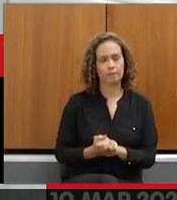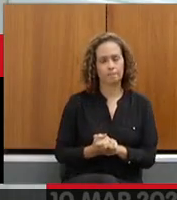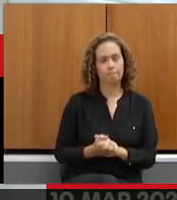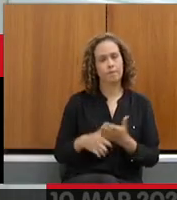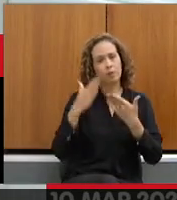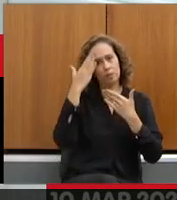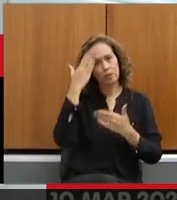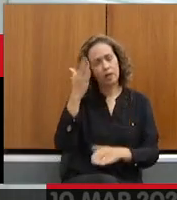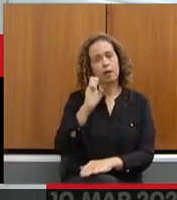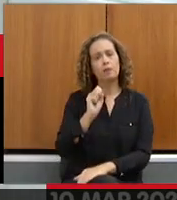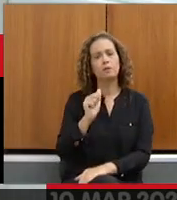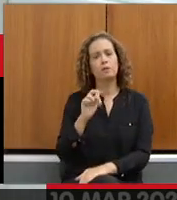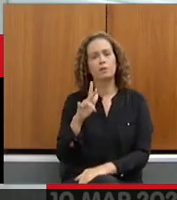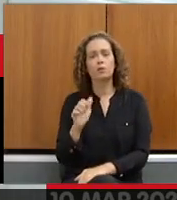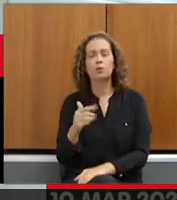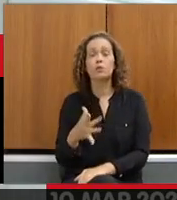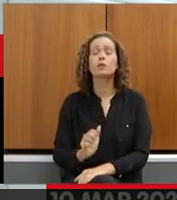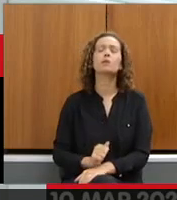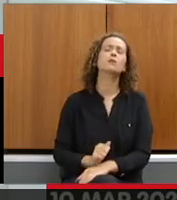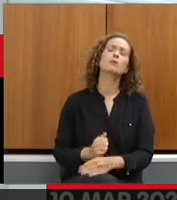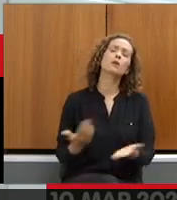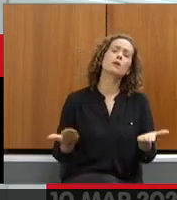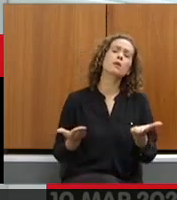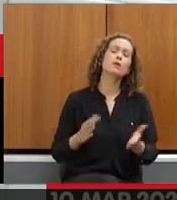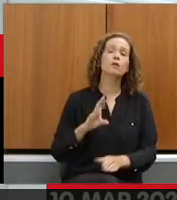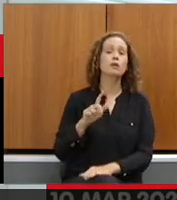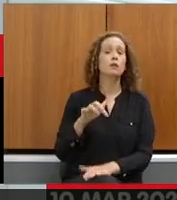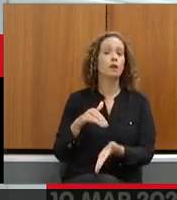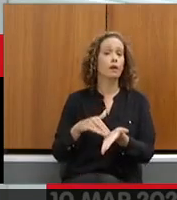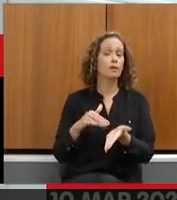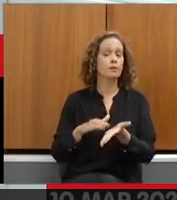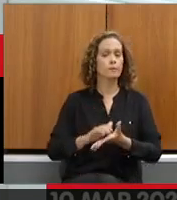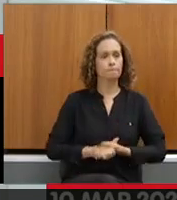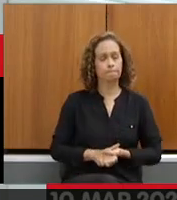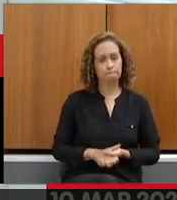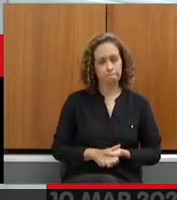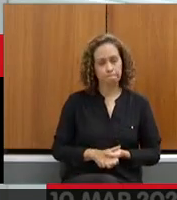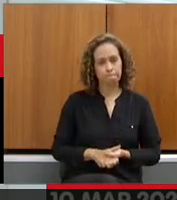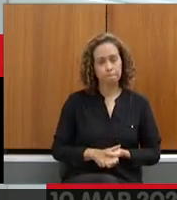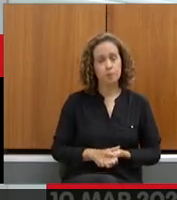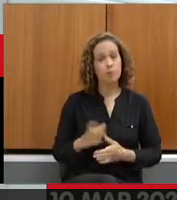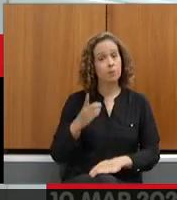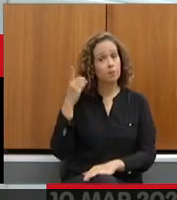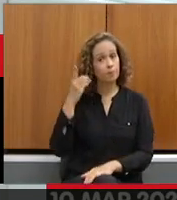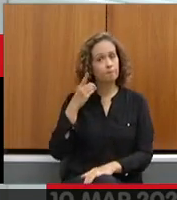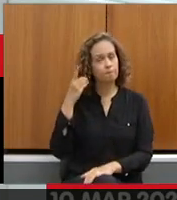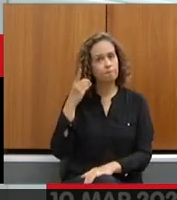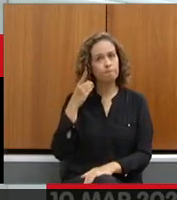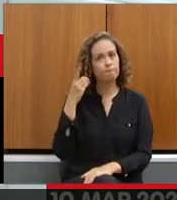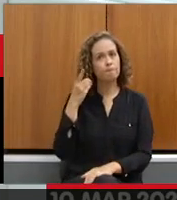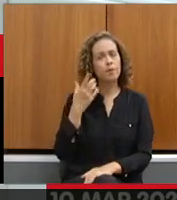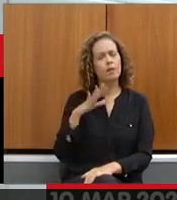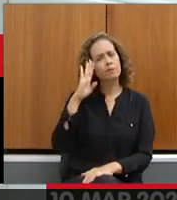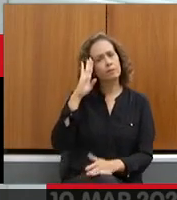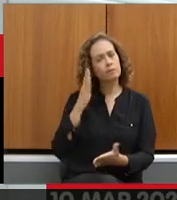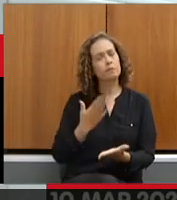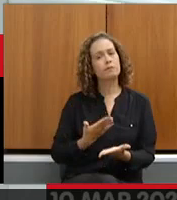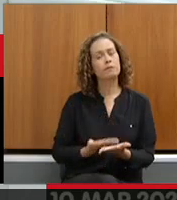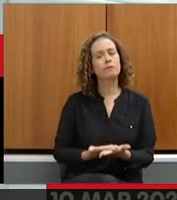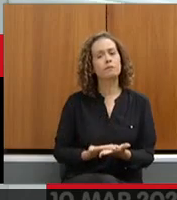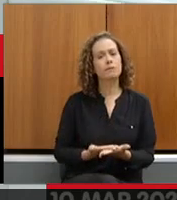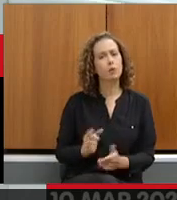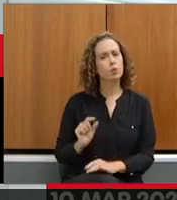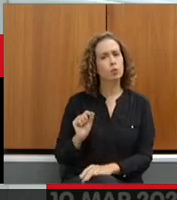Deputado Sargento Rodrigues com a palavra secretário Carlos Eduardo Deputado eu acredito assim